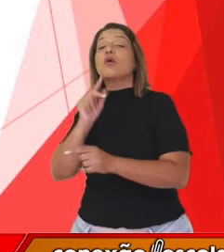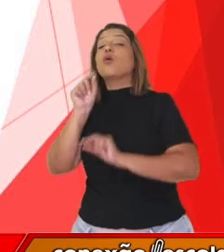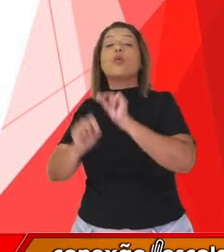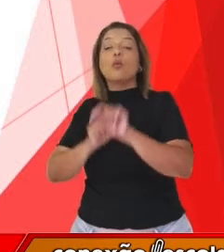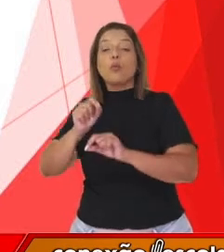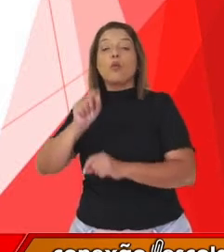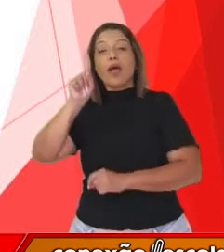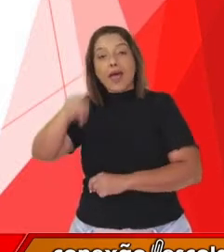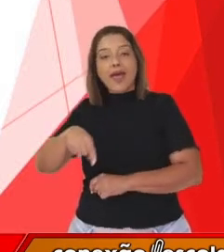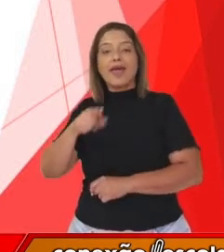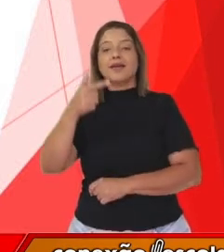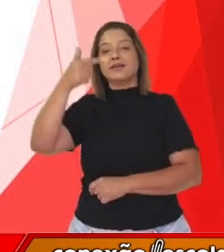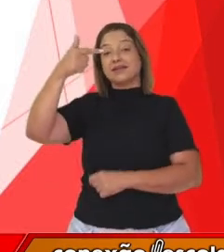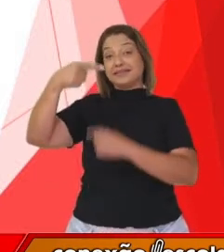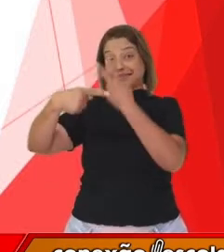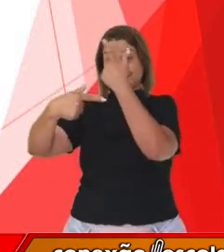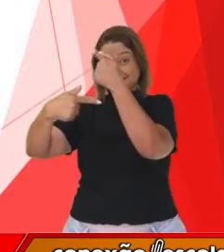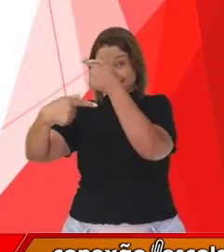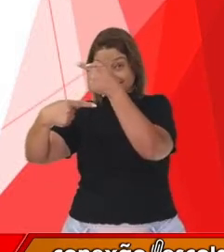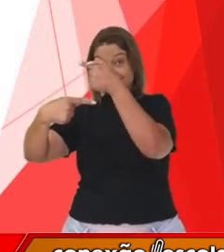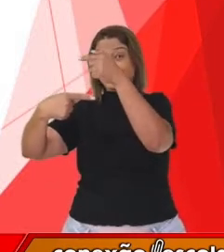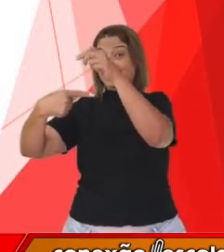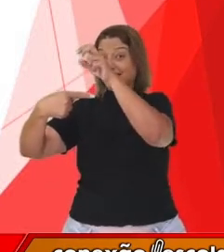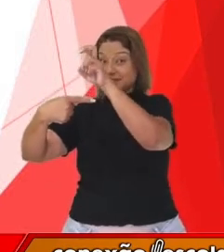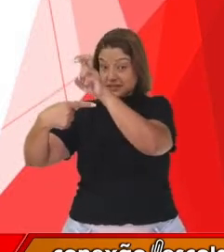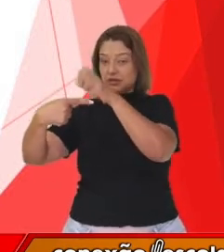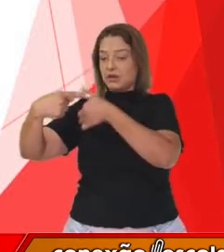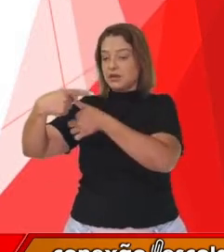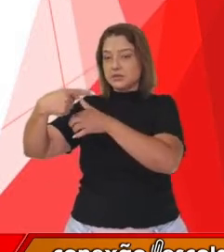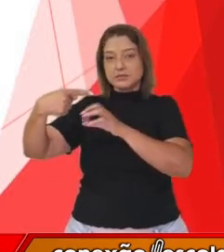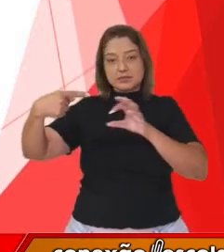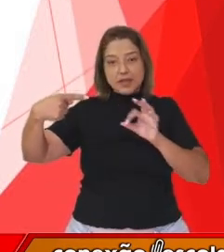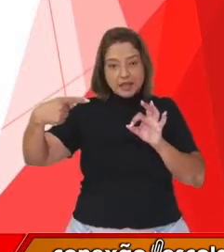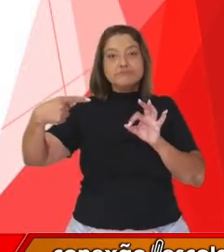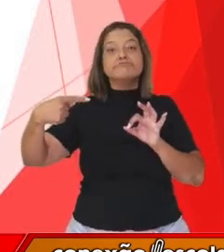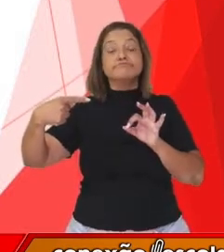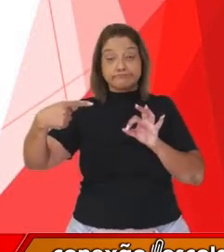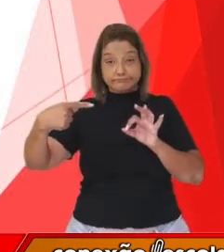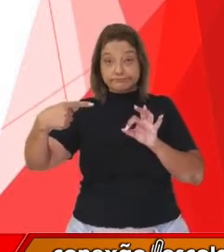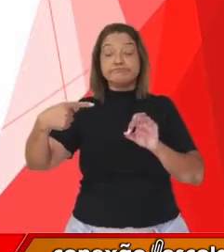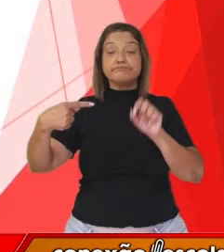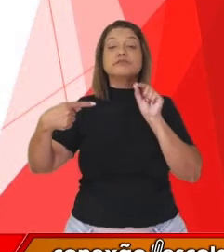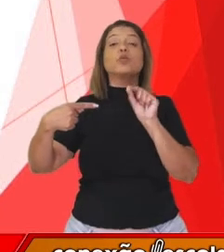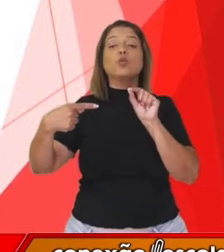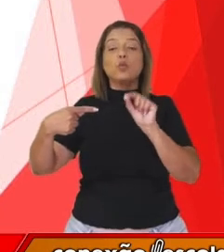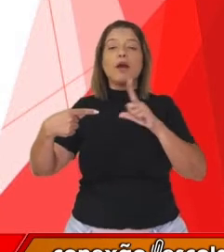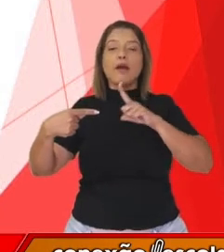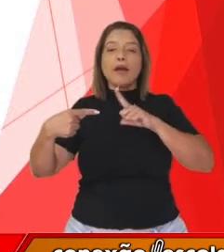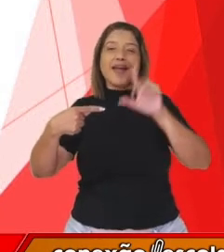equivalente, que é a fração 75 centésimos. Logo, a parte